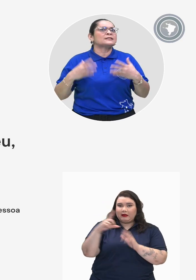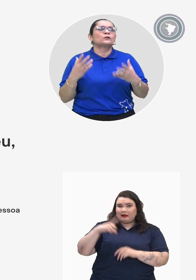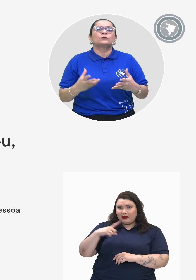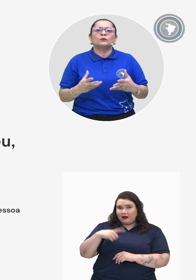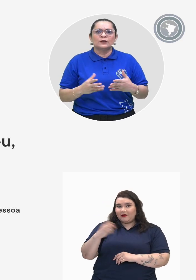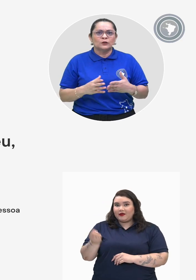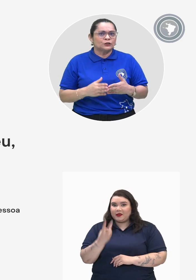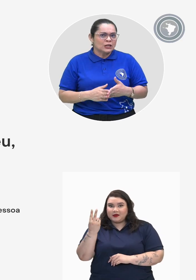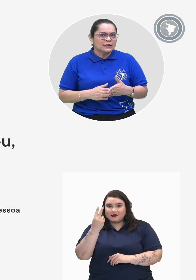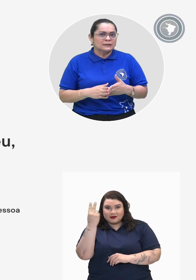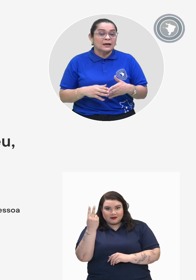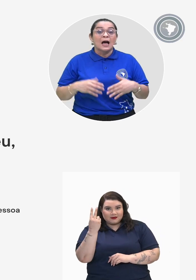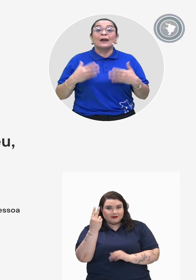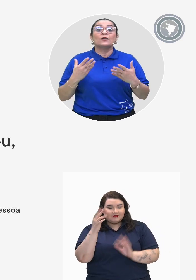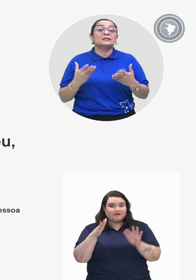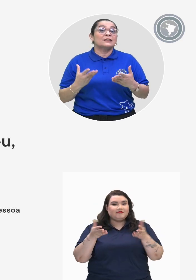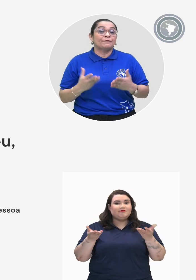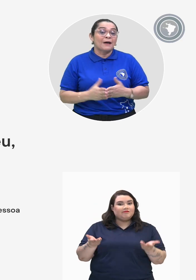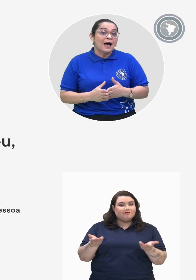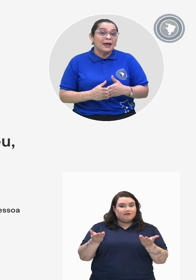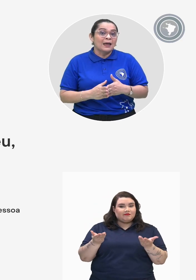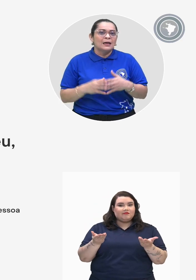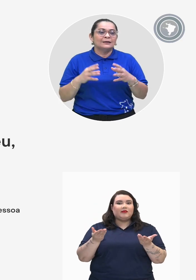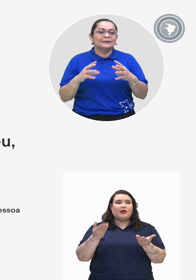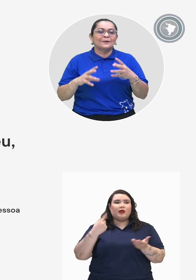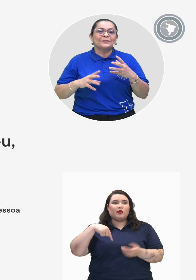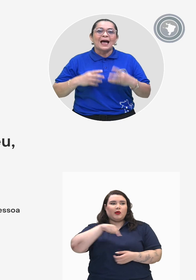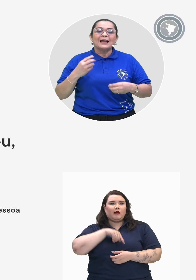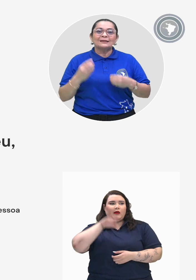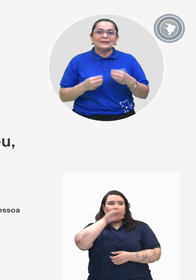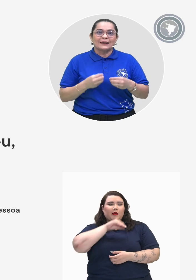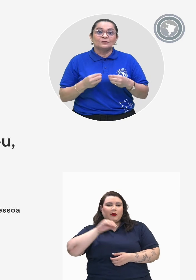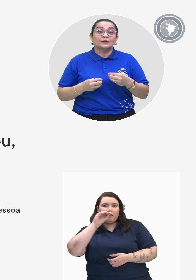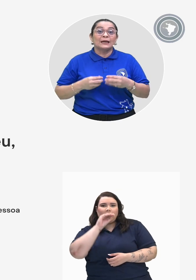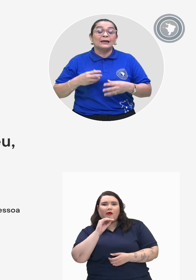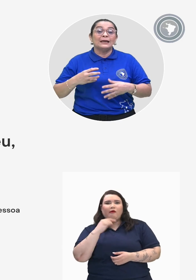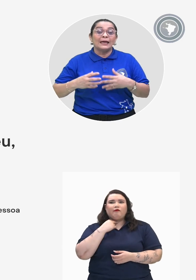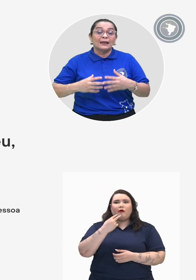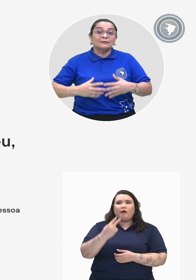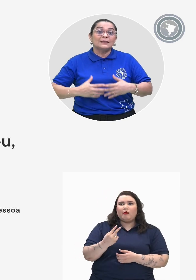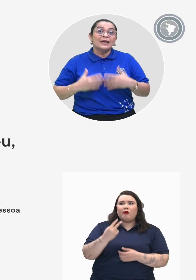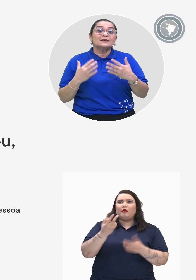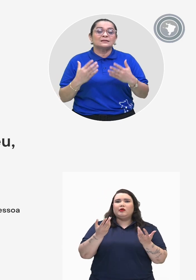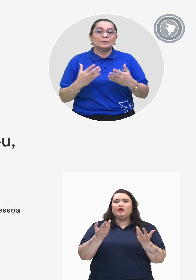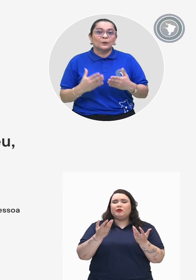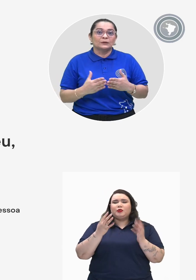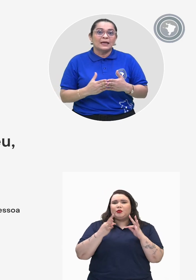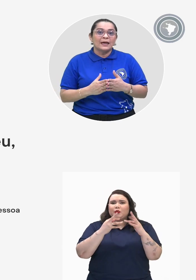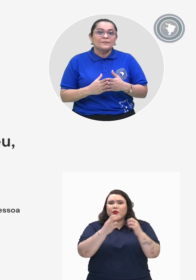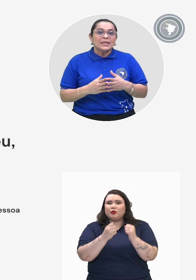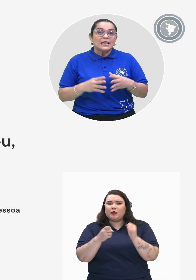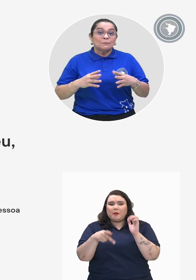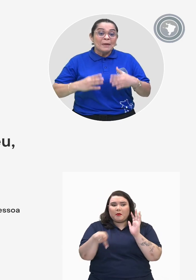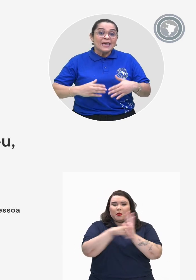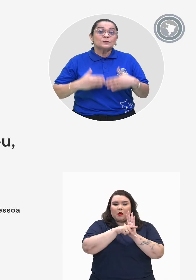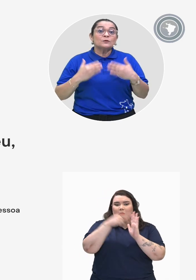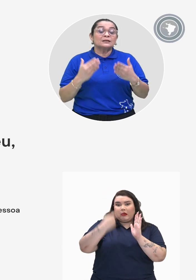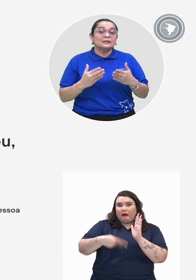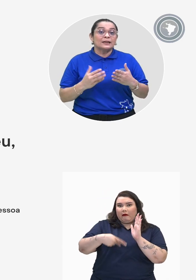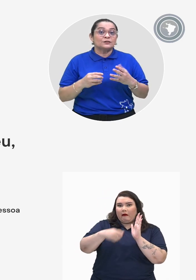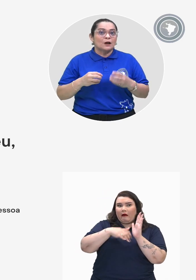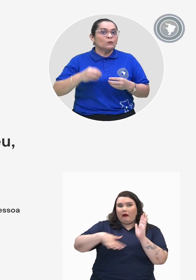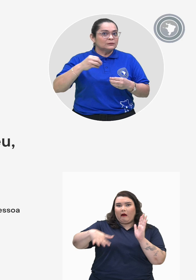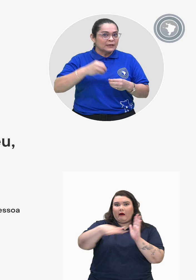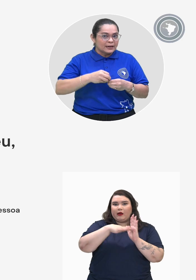a nossa cultura nortista, a nossa fala? Então, a literatura, ela tem esse poder, mesmo